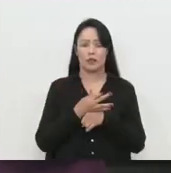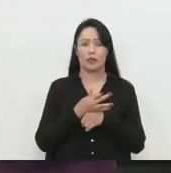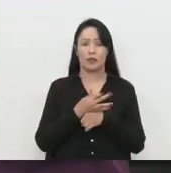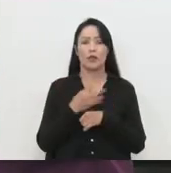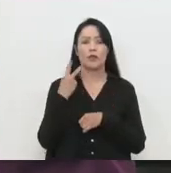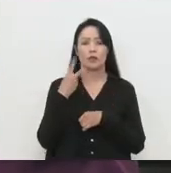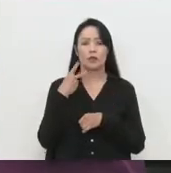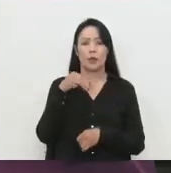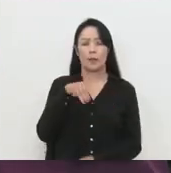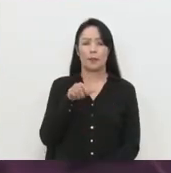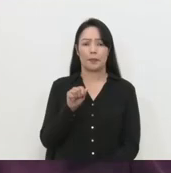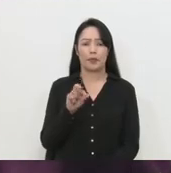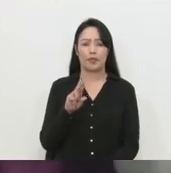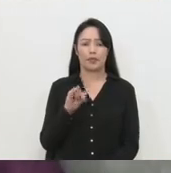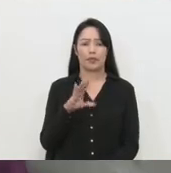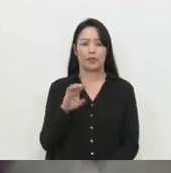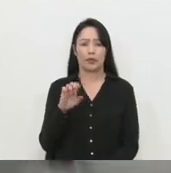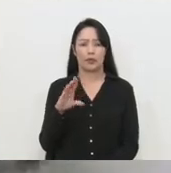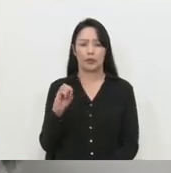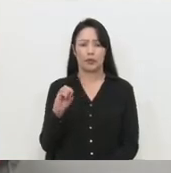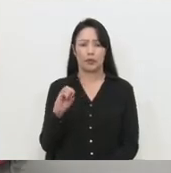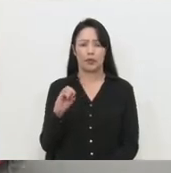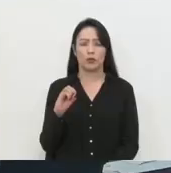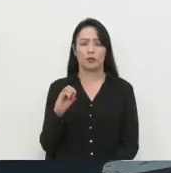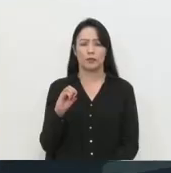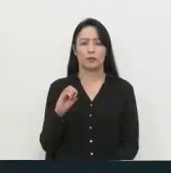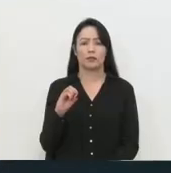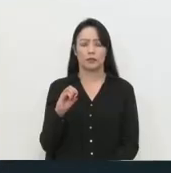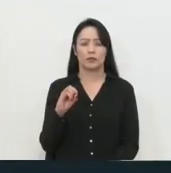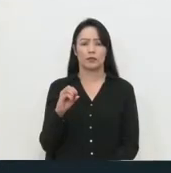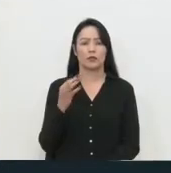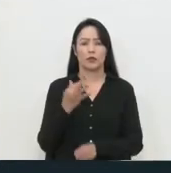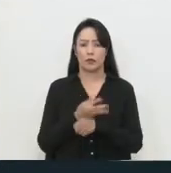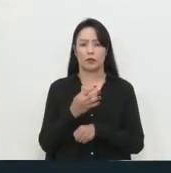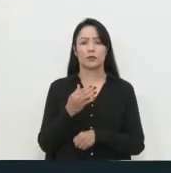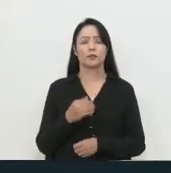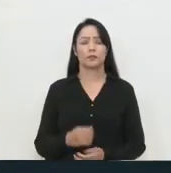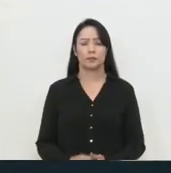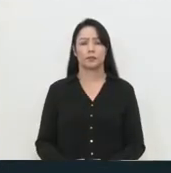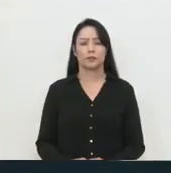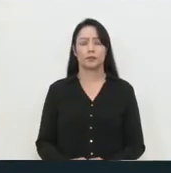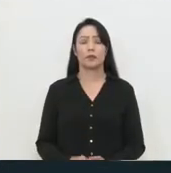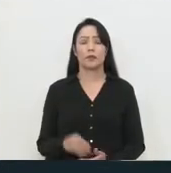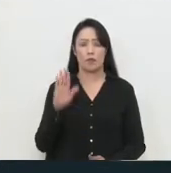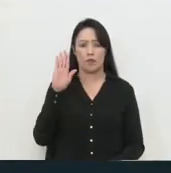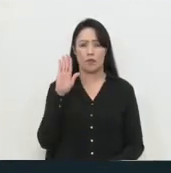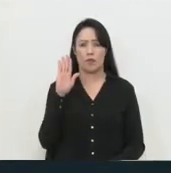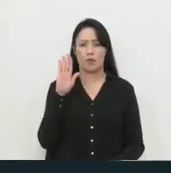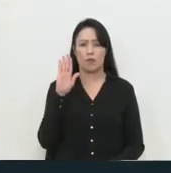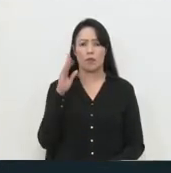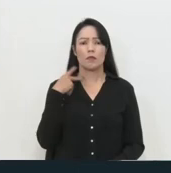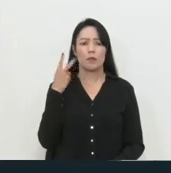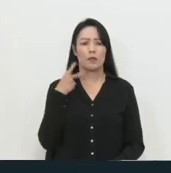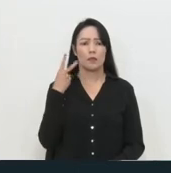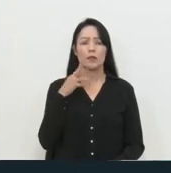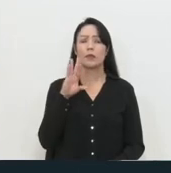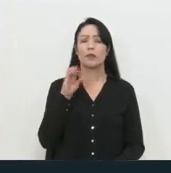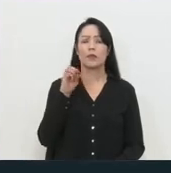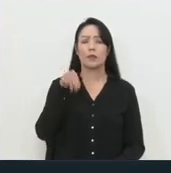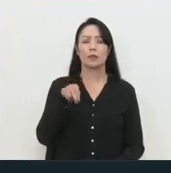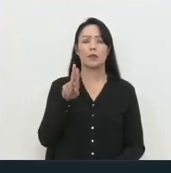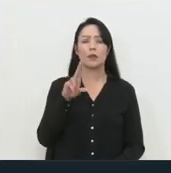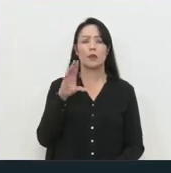por questões parlamentares registrado Vereador pela ordem Vereador Rômulo